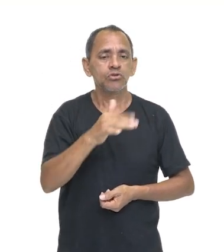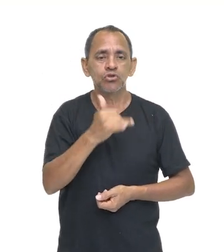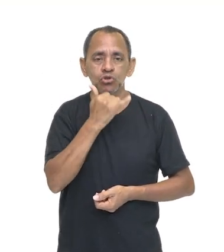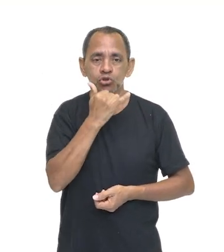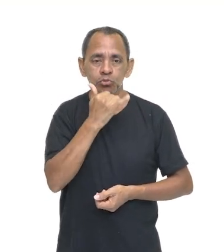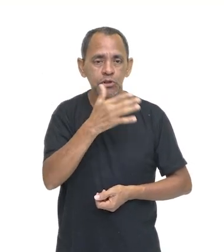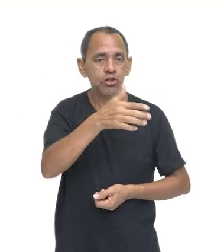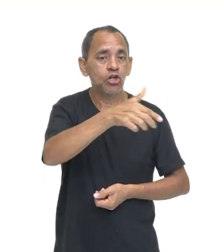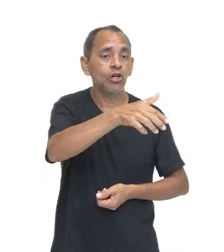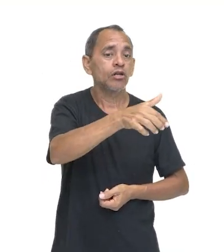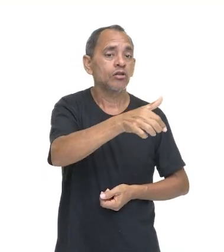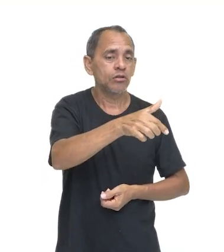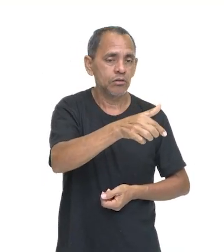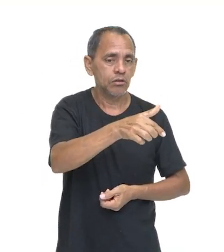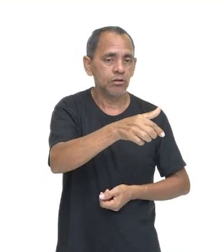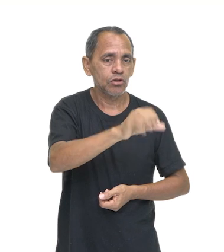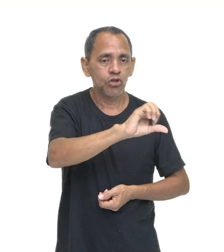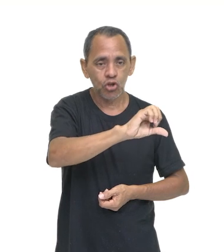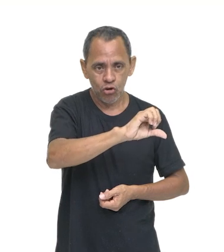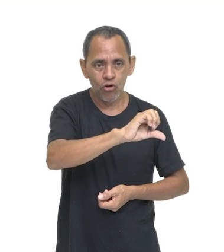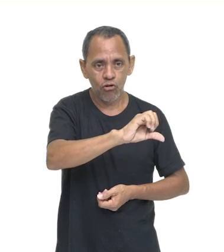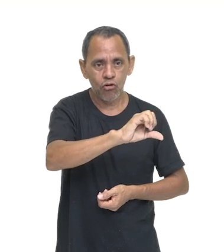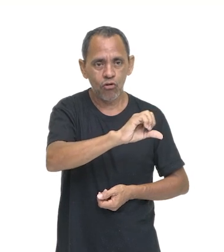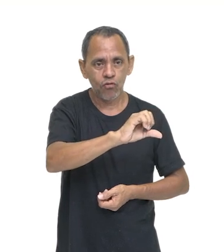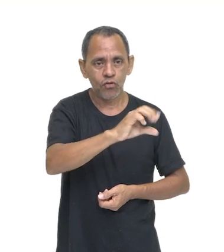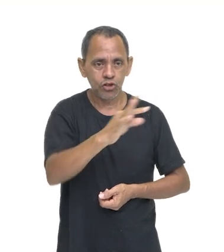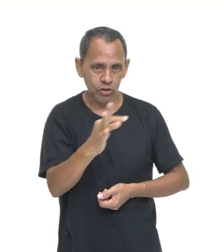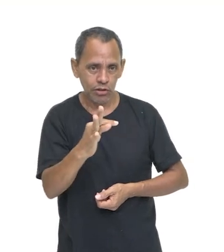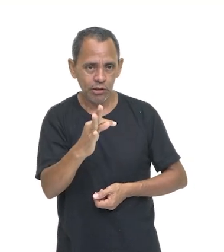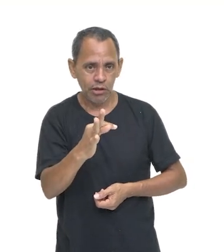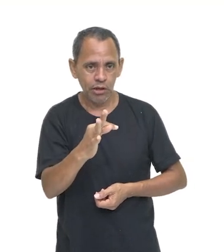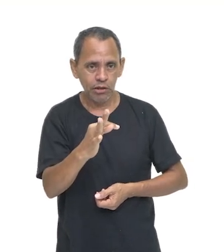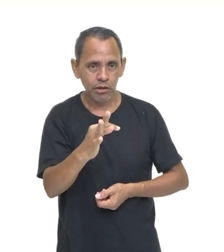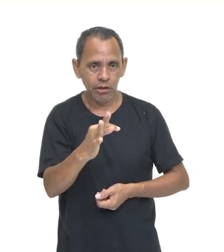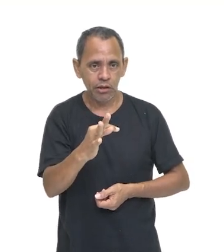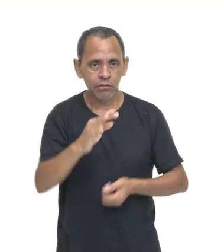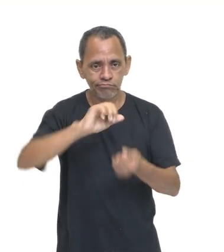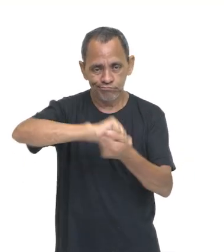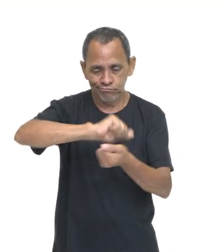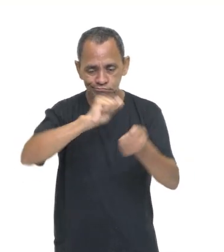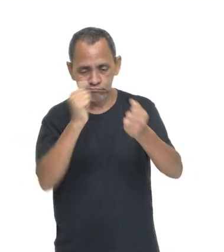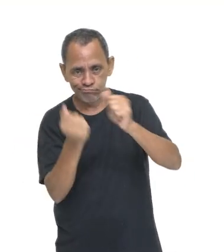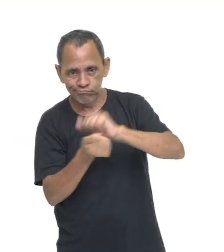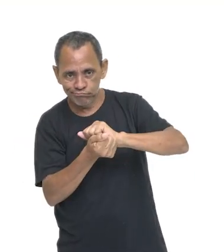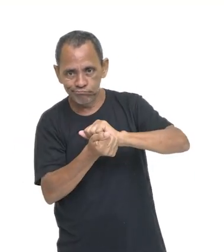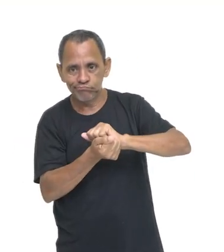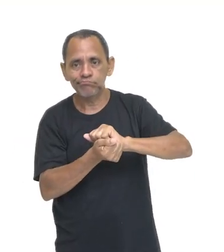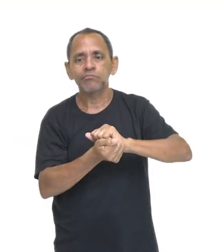certo? Quantidade de soja aqui em tonelada, e eu quero quantos arroba. Então,